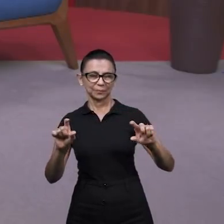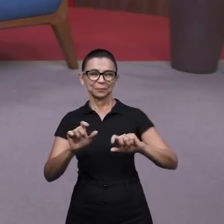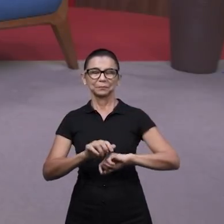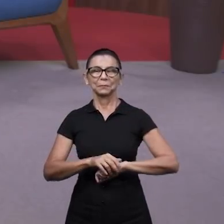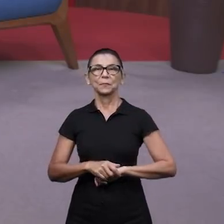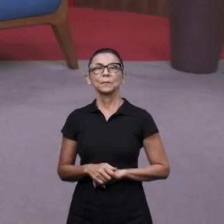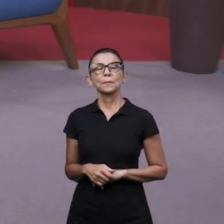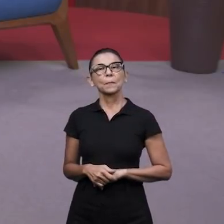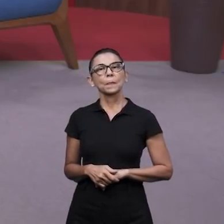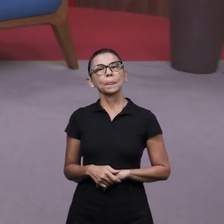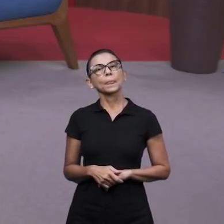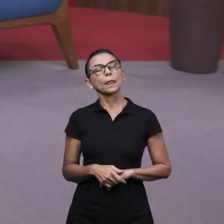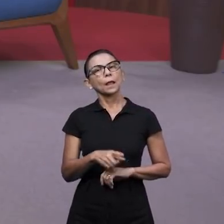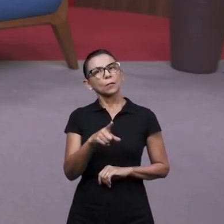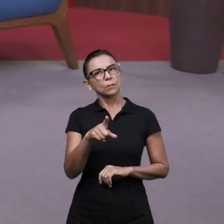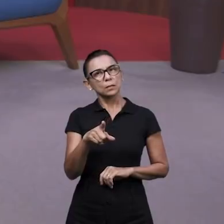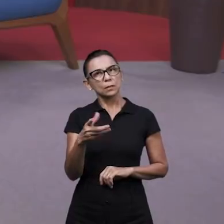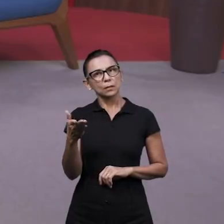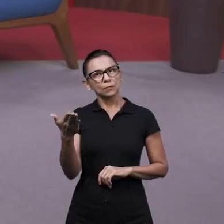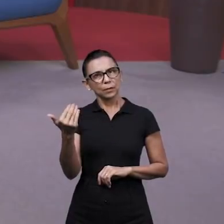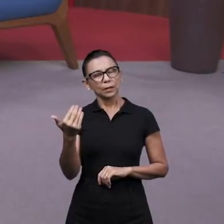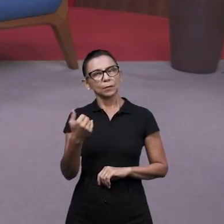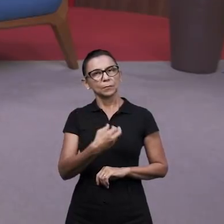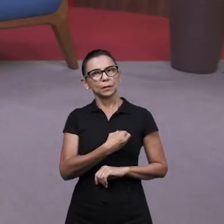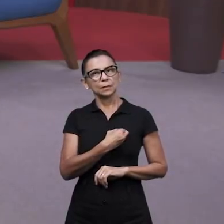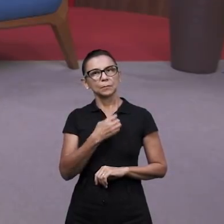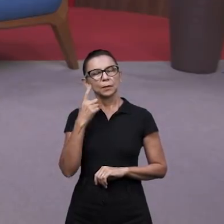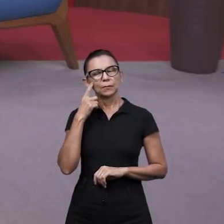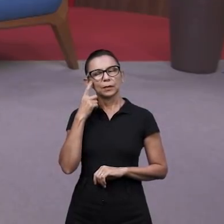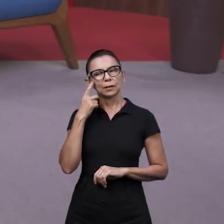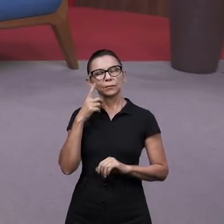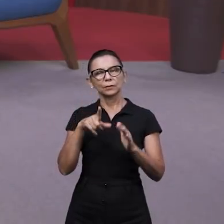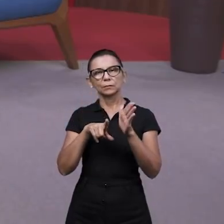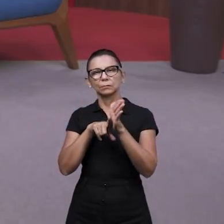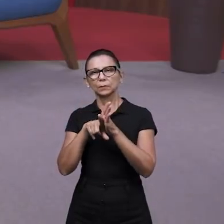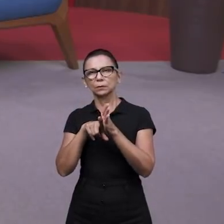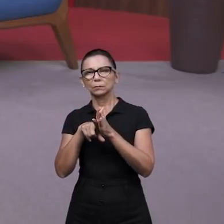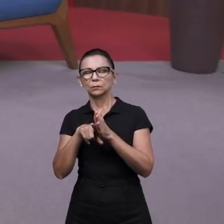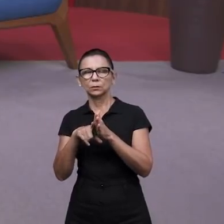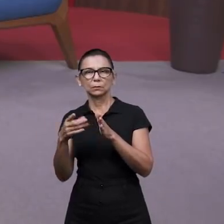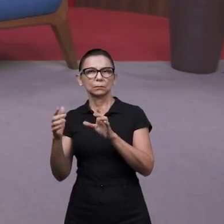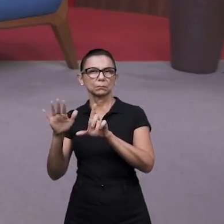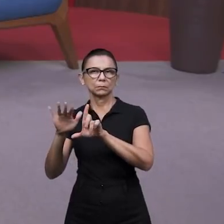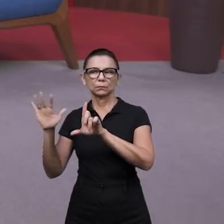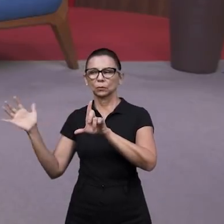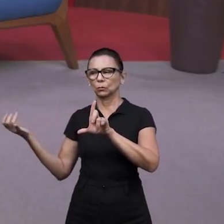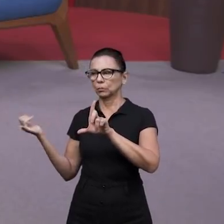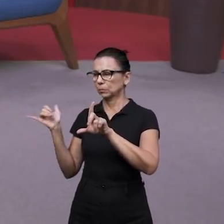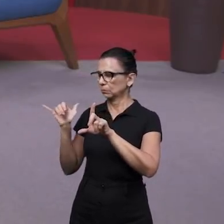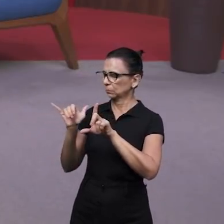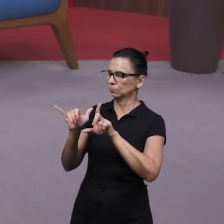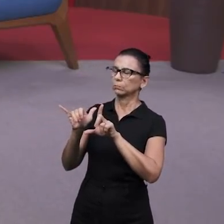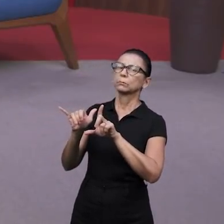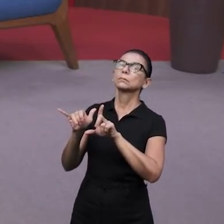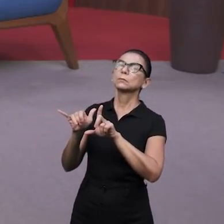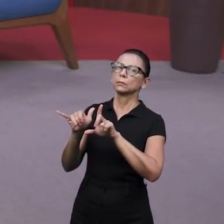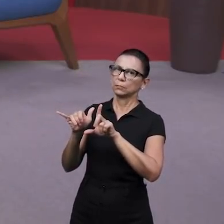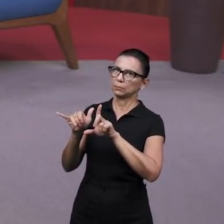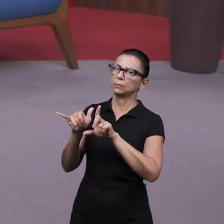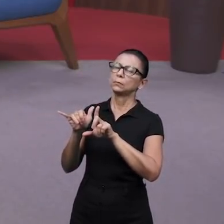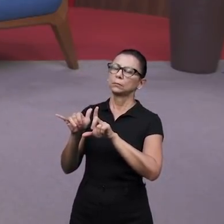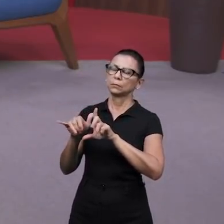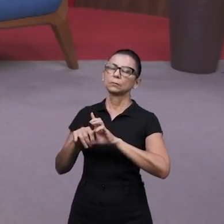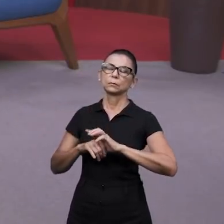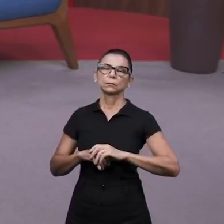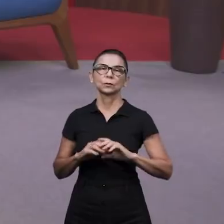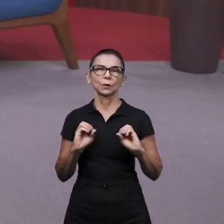você que está nos assistindo agora também pode participar. Tem uma perguntinha lá, você basta apontar a câmera do seu celular para esse QR Code que está aparecendo aí